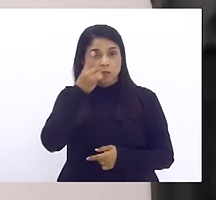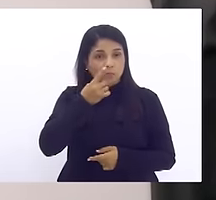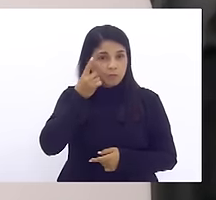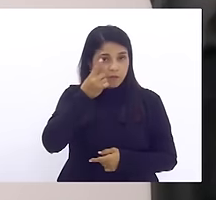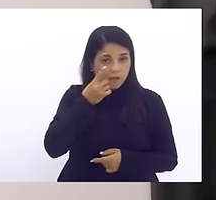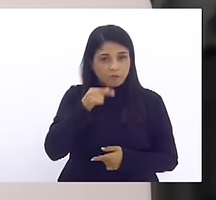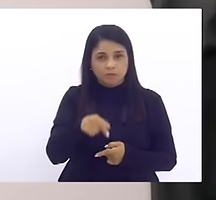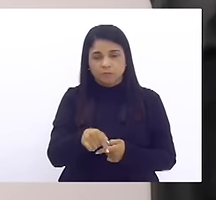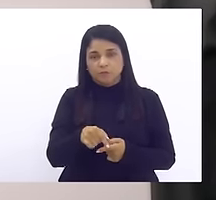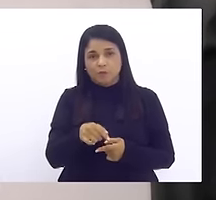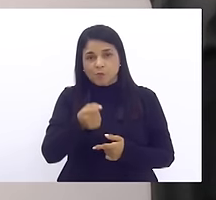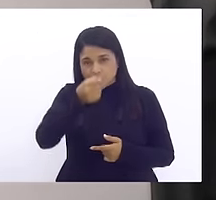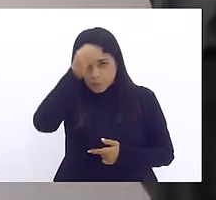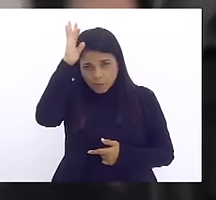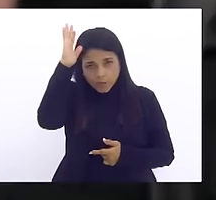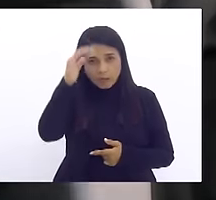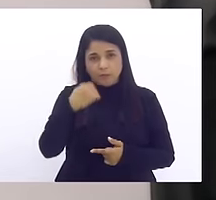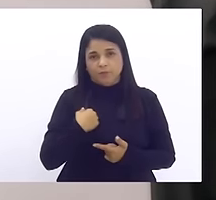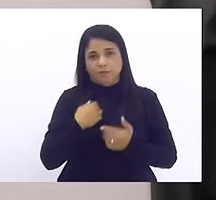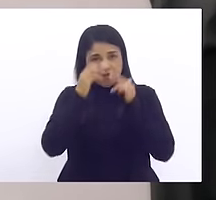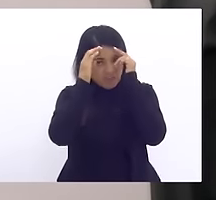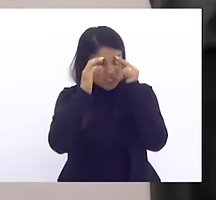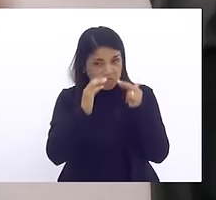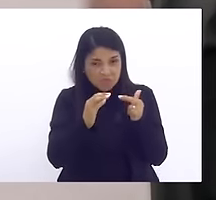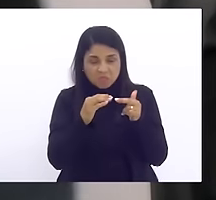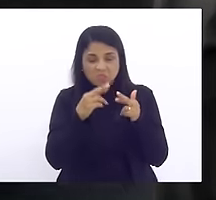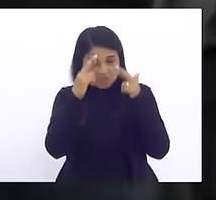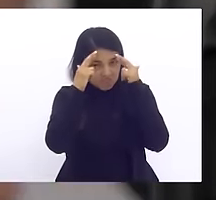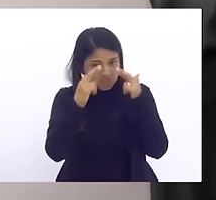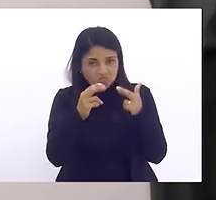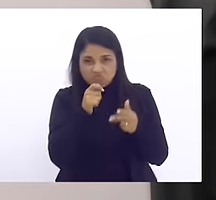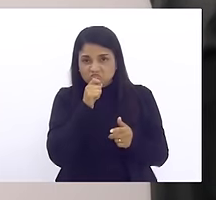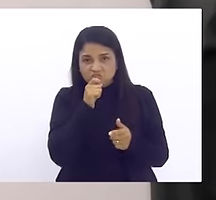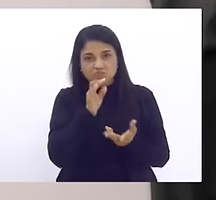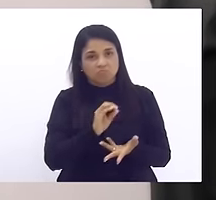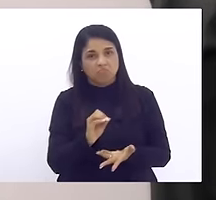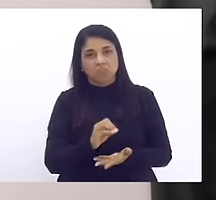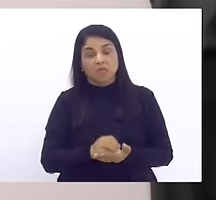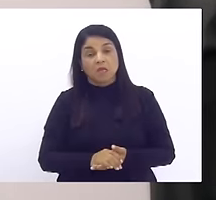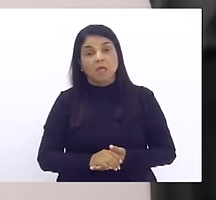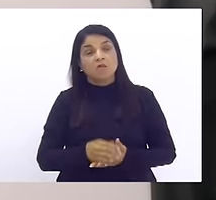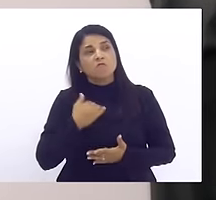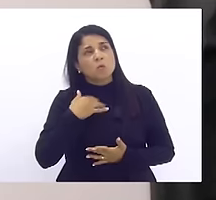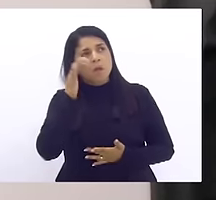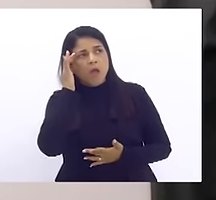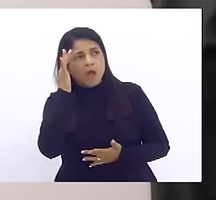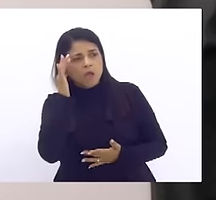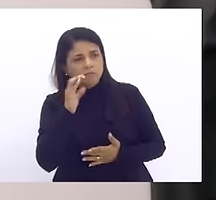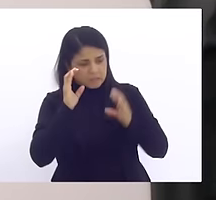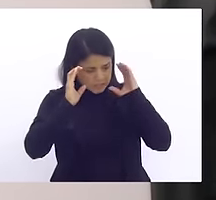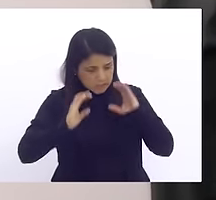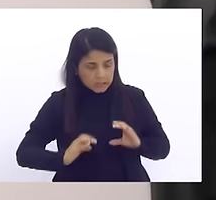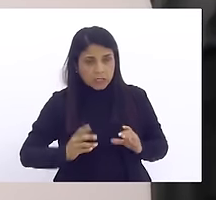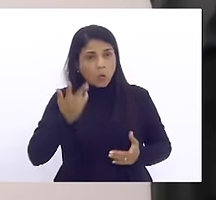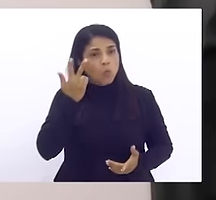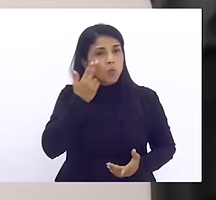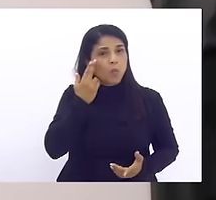bombeiro eu pergunto Imagine o que fazem com o cidadão comum